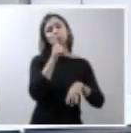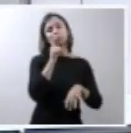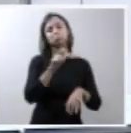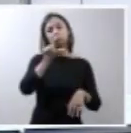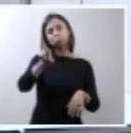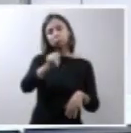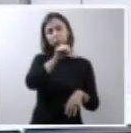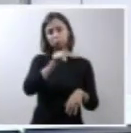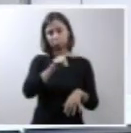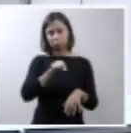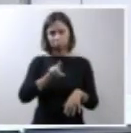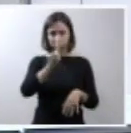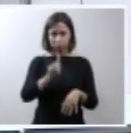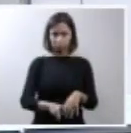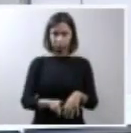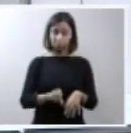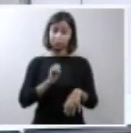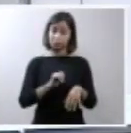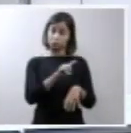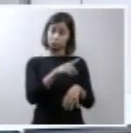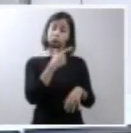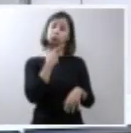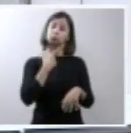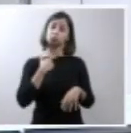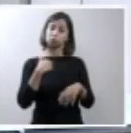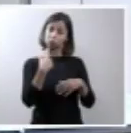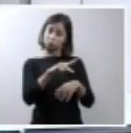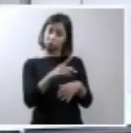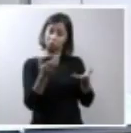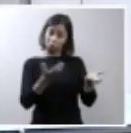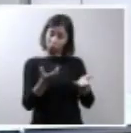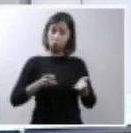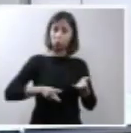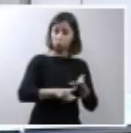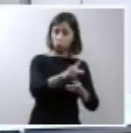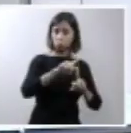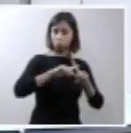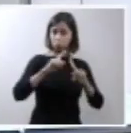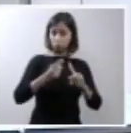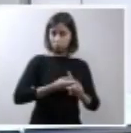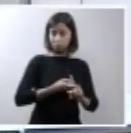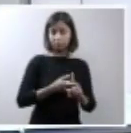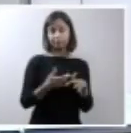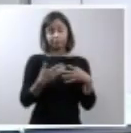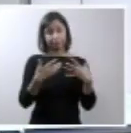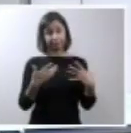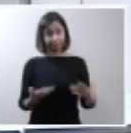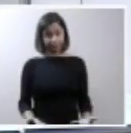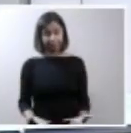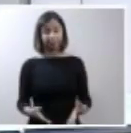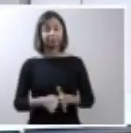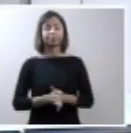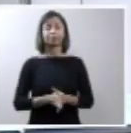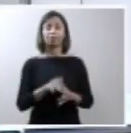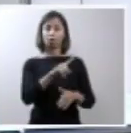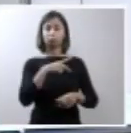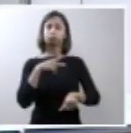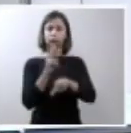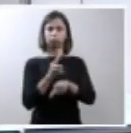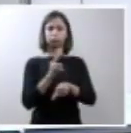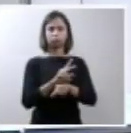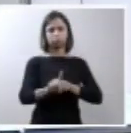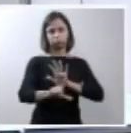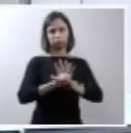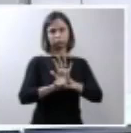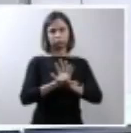à escolha da mulher que se desejar levar a termo a gravidez nesta circunstância